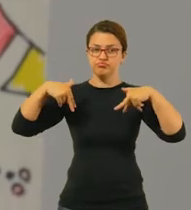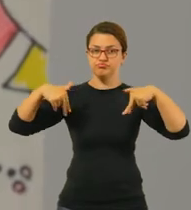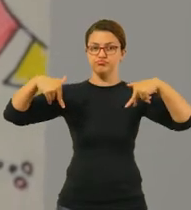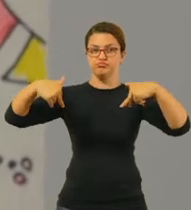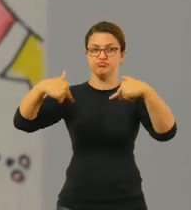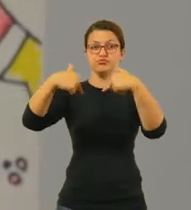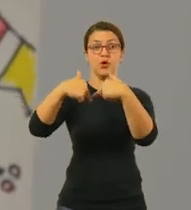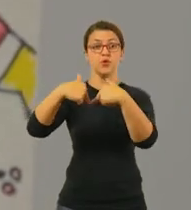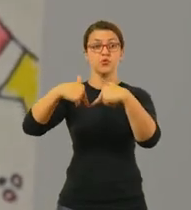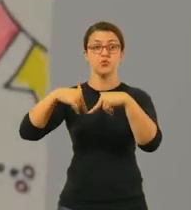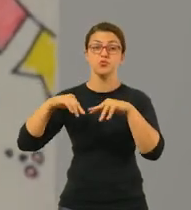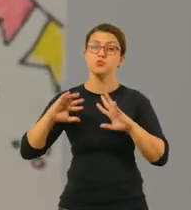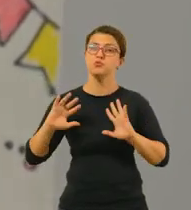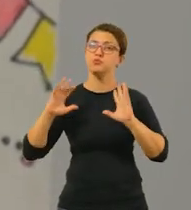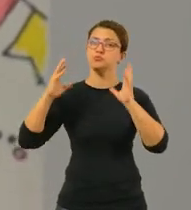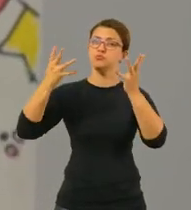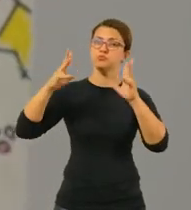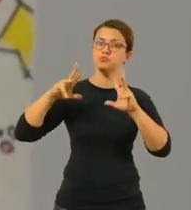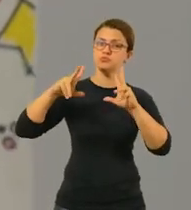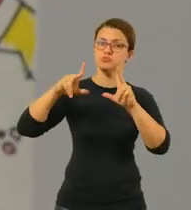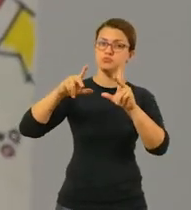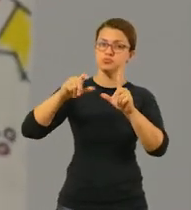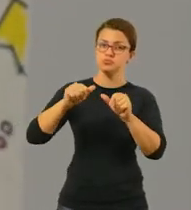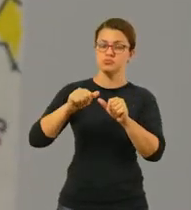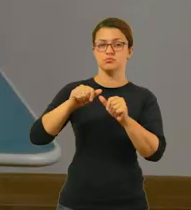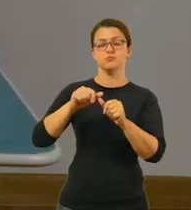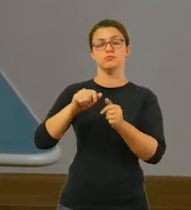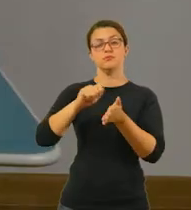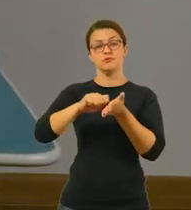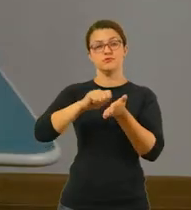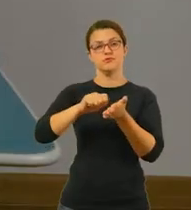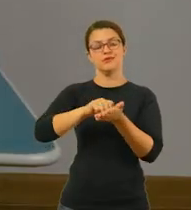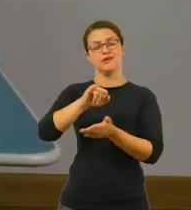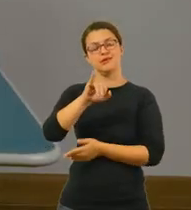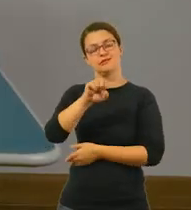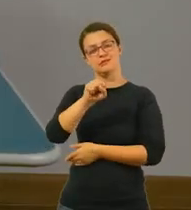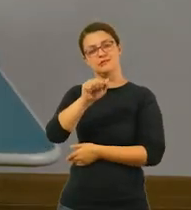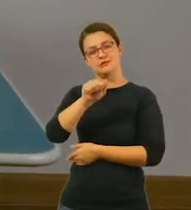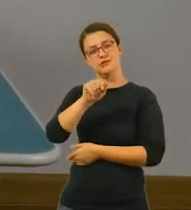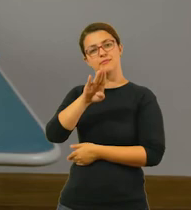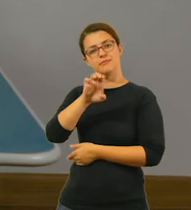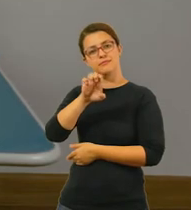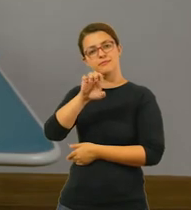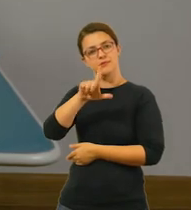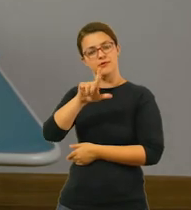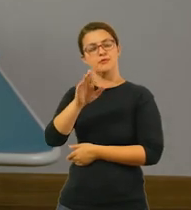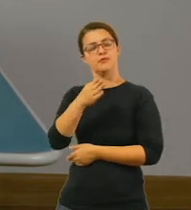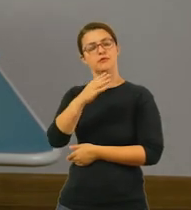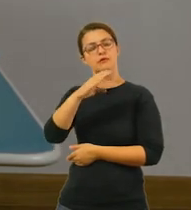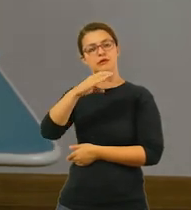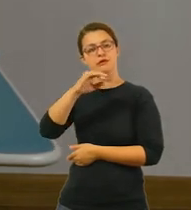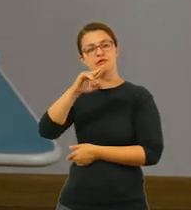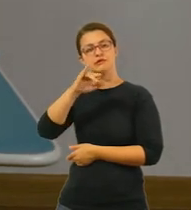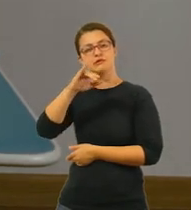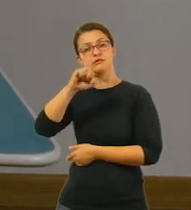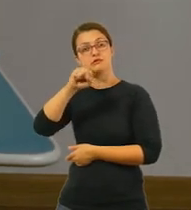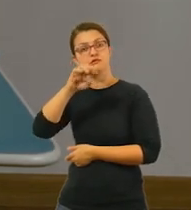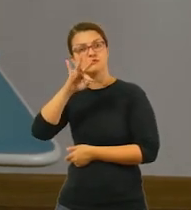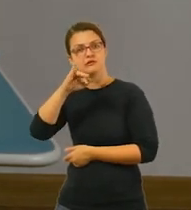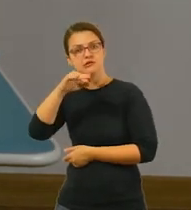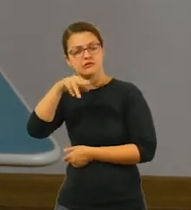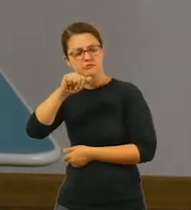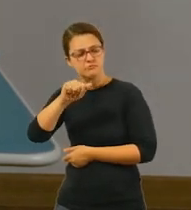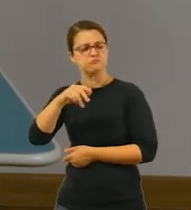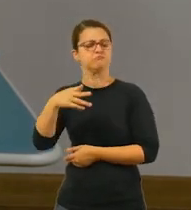da quadrilha, vamos todos festejar. É de Isabel Cristina, essa quadrinha. Então aí, depois o que sugere,